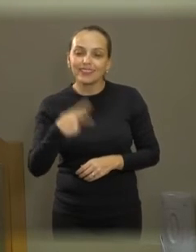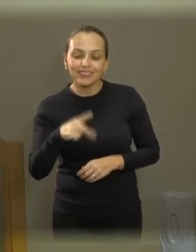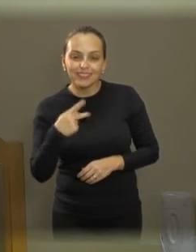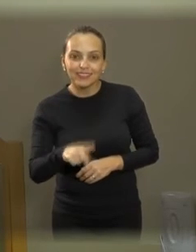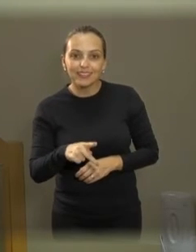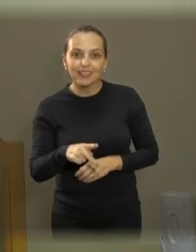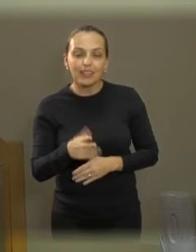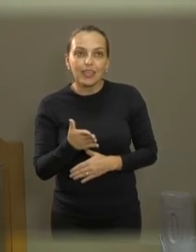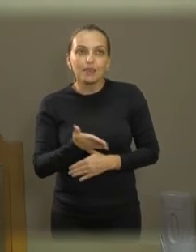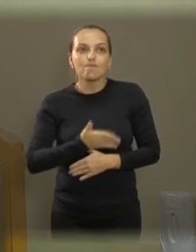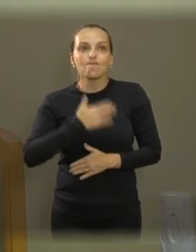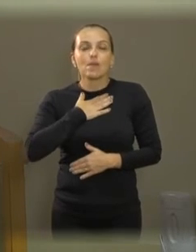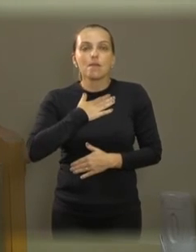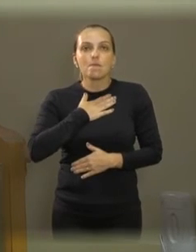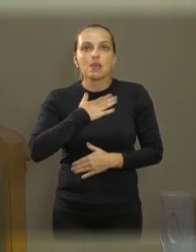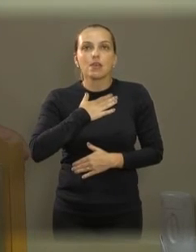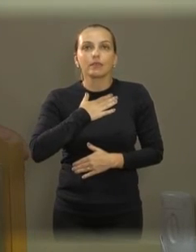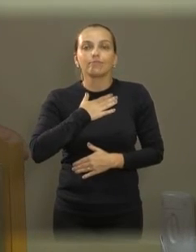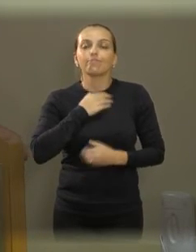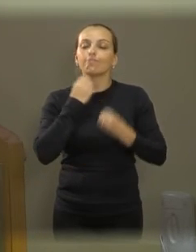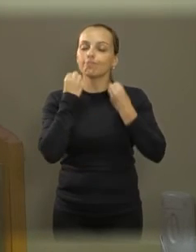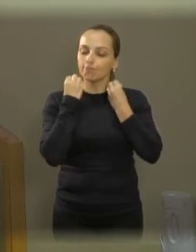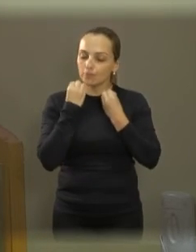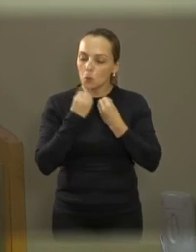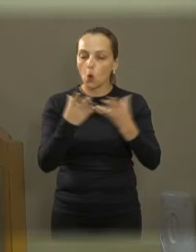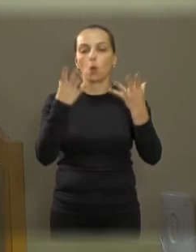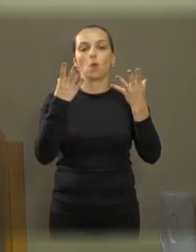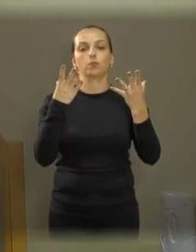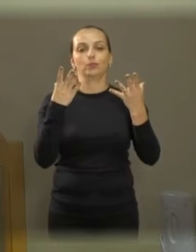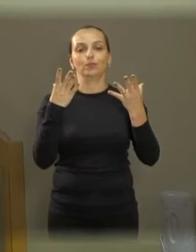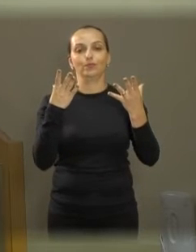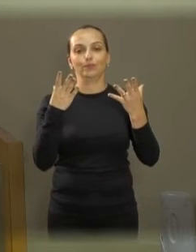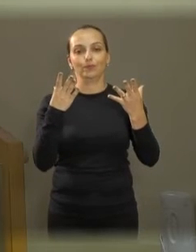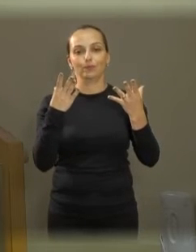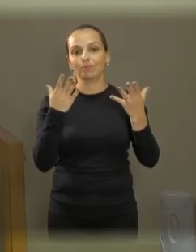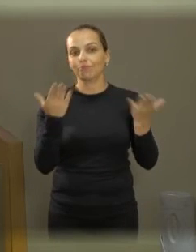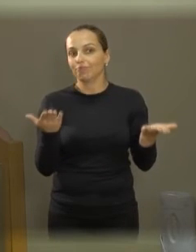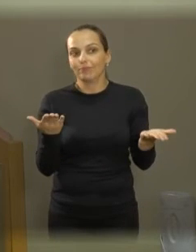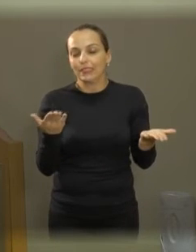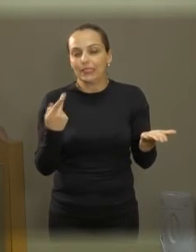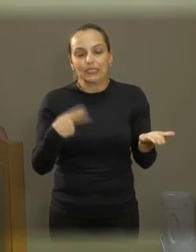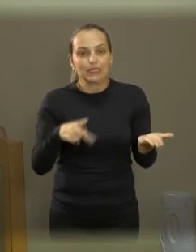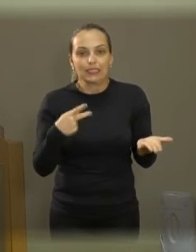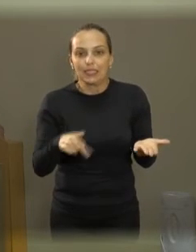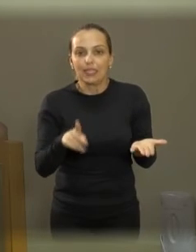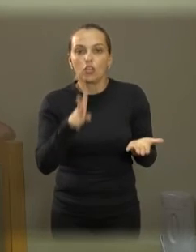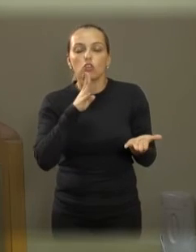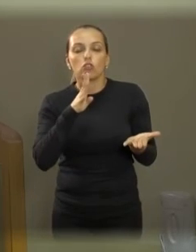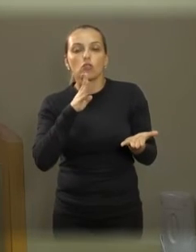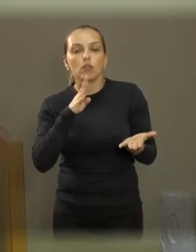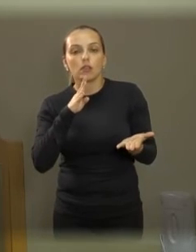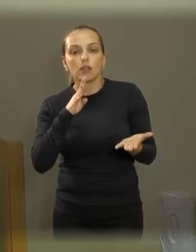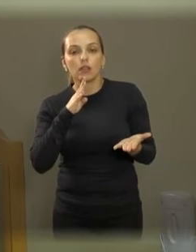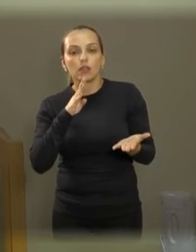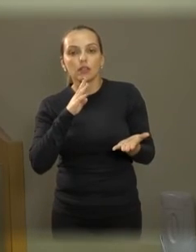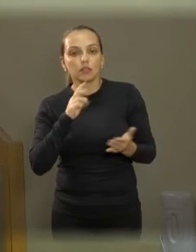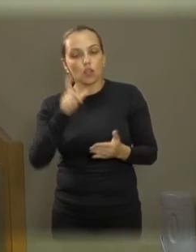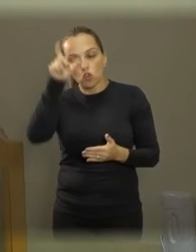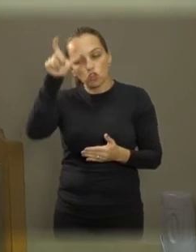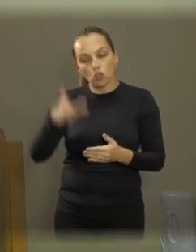assim, muito, muito bom. Imagine, fazer a faculdade aqui, eu conheci um professor